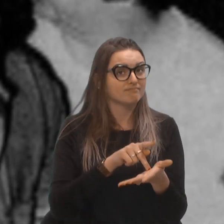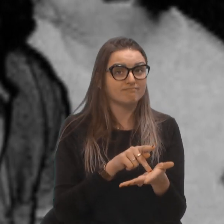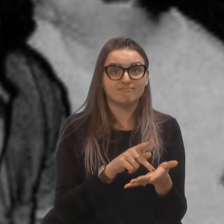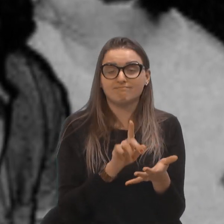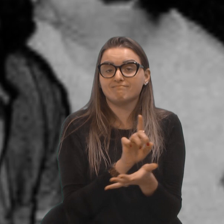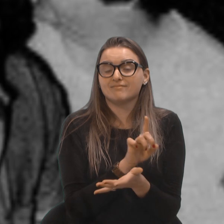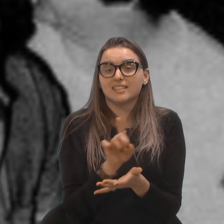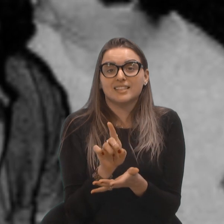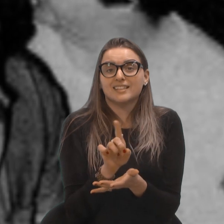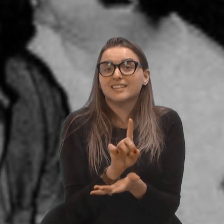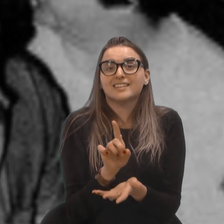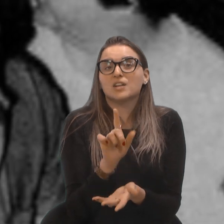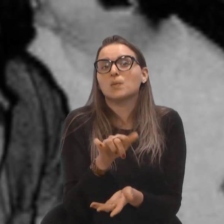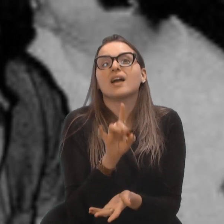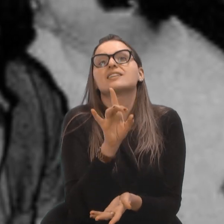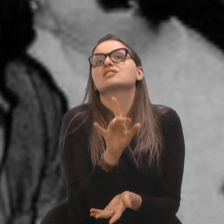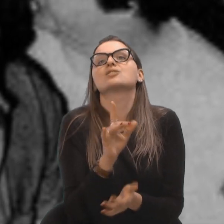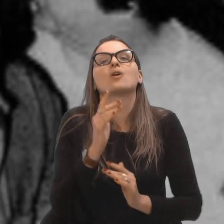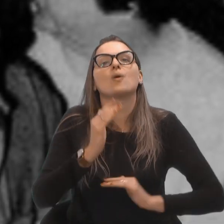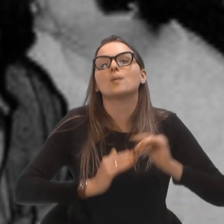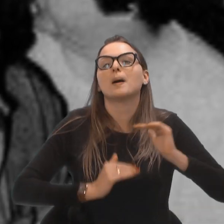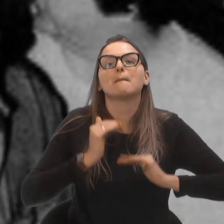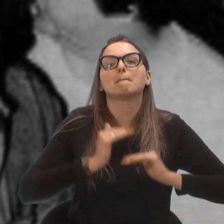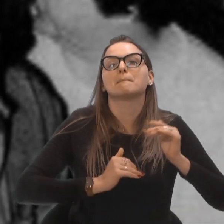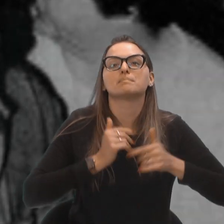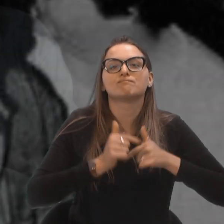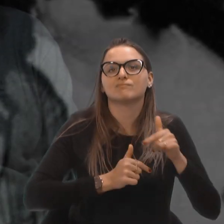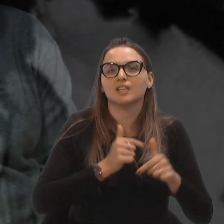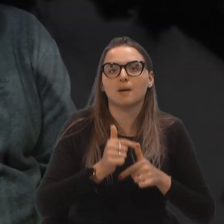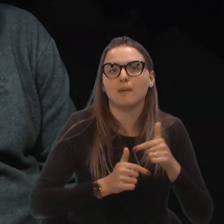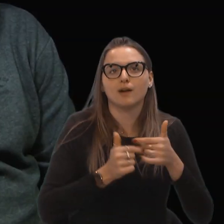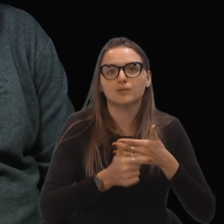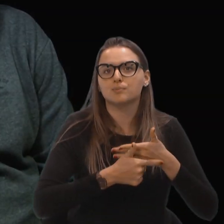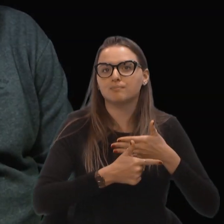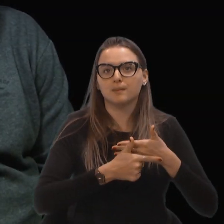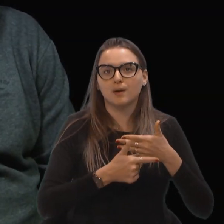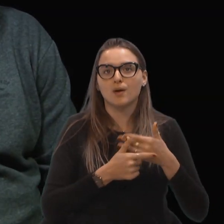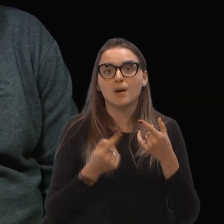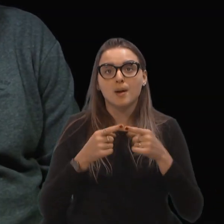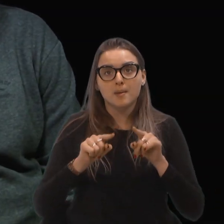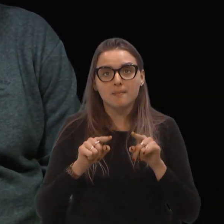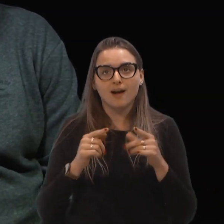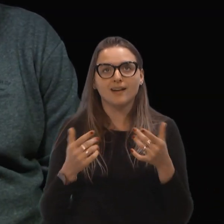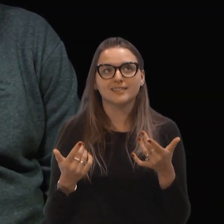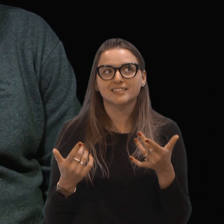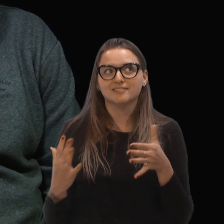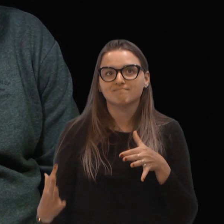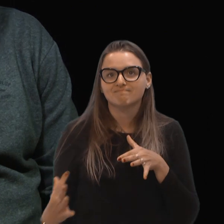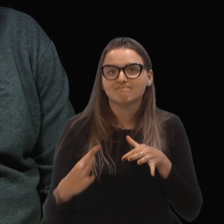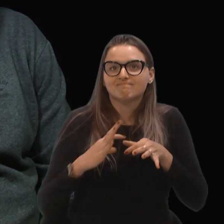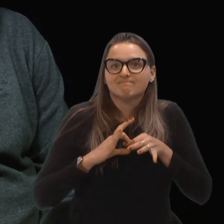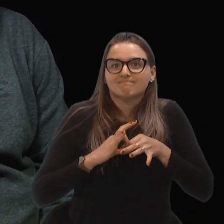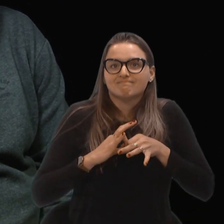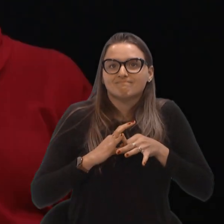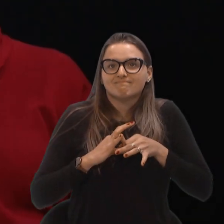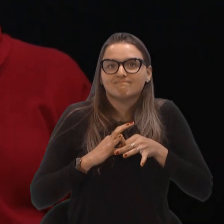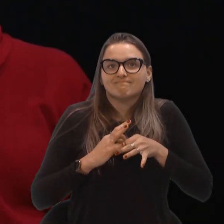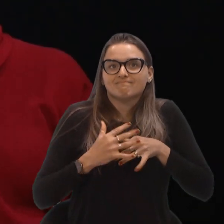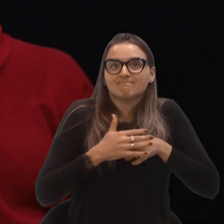mostra de fato que não se trata só de um exercício de uma função, mas há um vínculo afetivo,